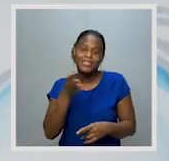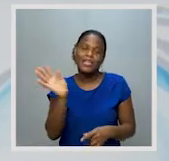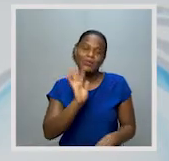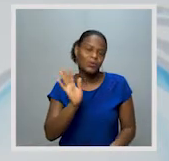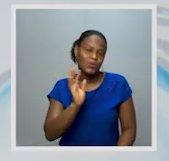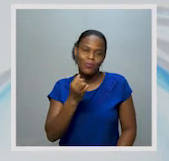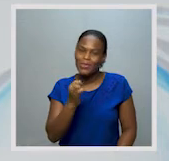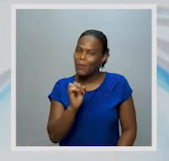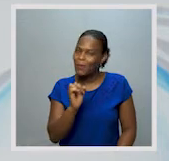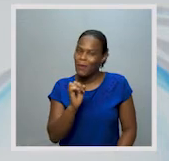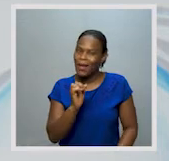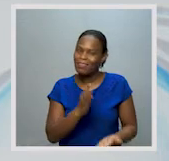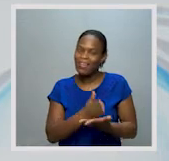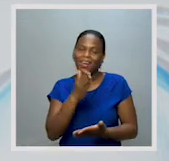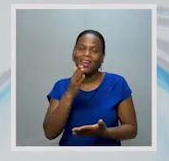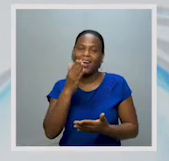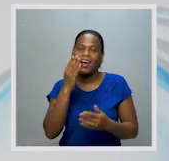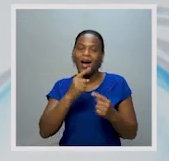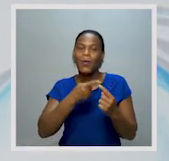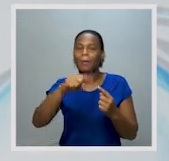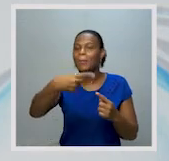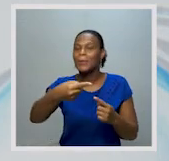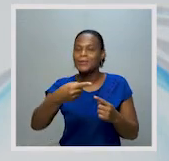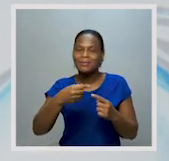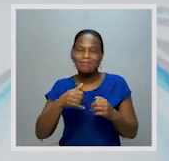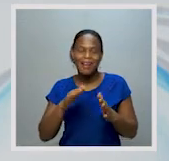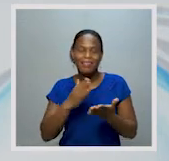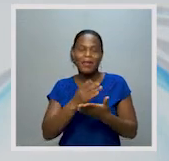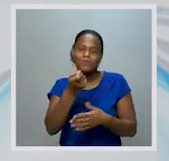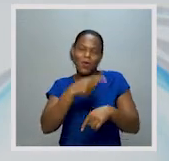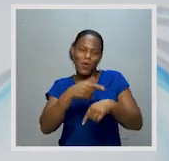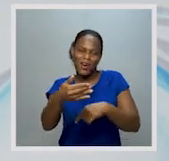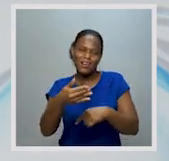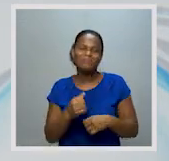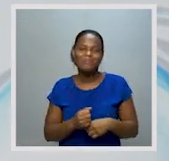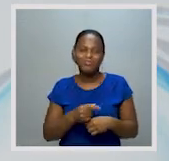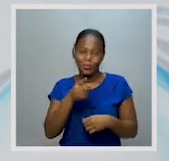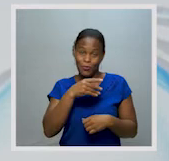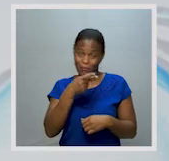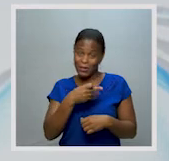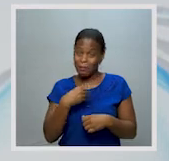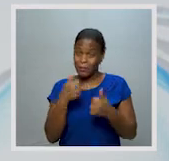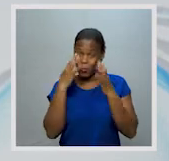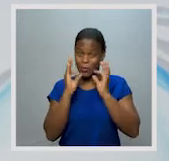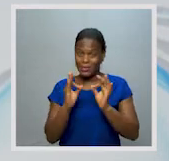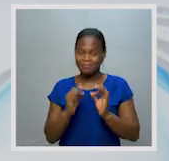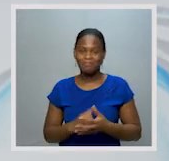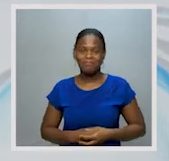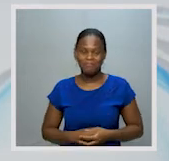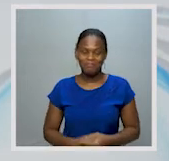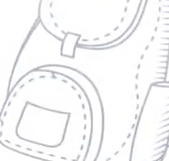despedir, não com um até próximo ano, mas sim até breve. Até lá, fique bem e cuide-se.